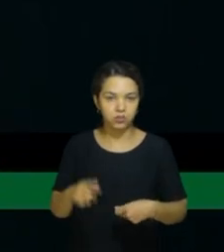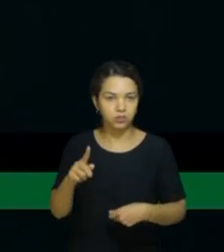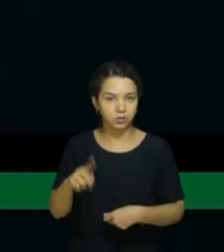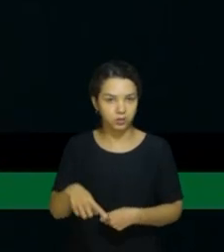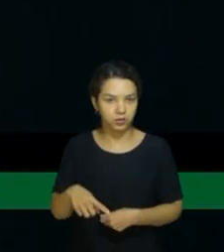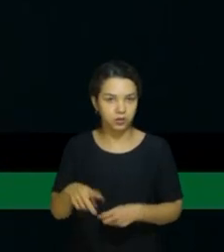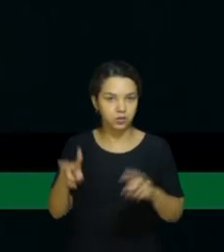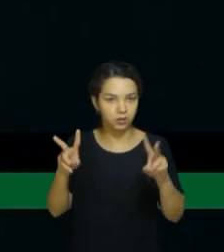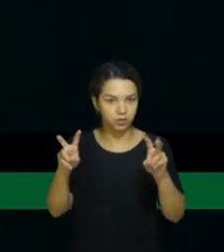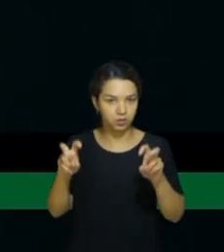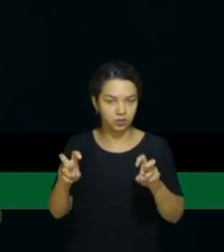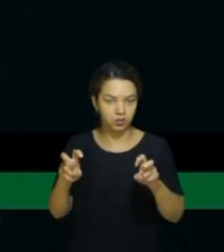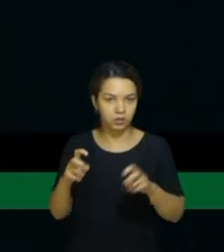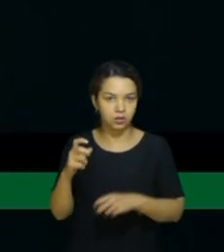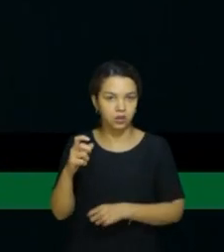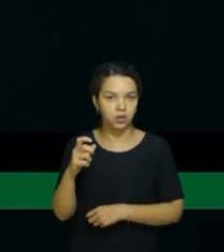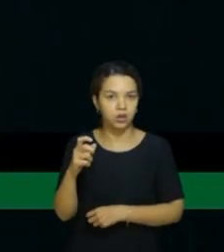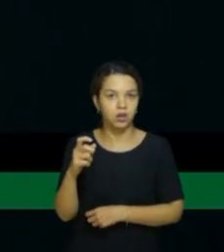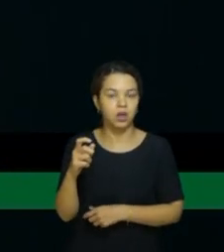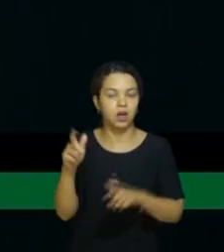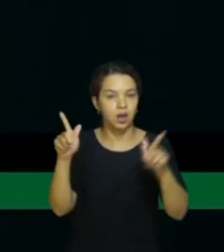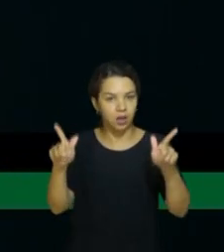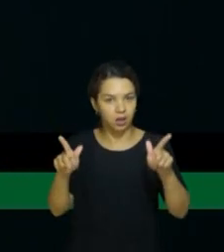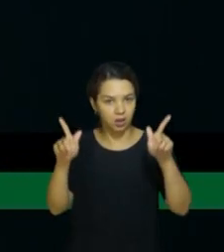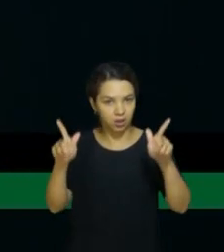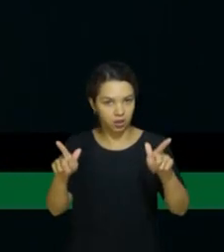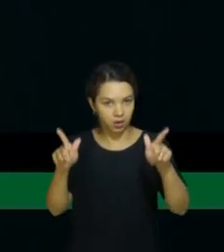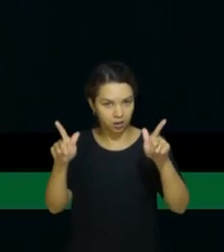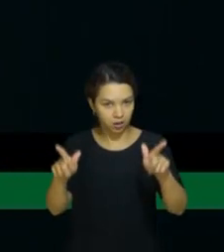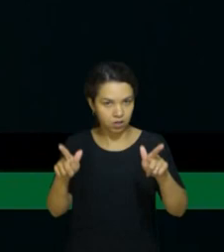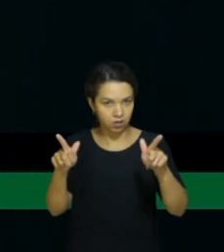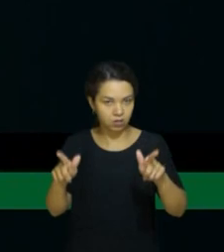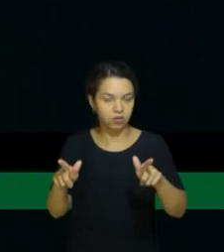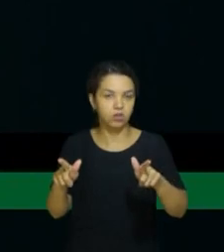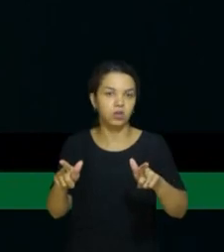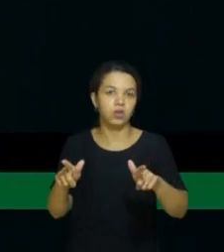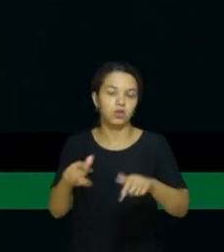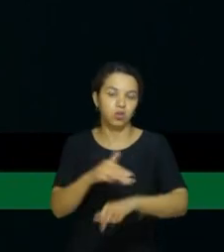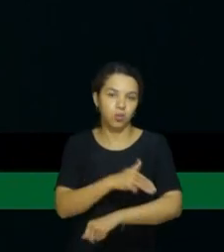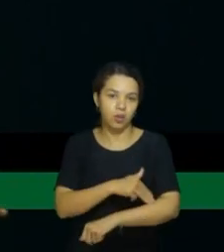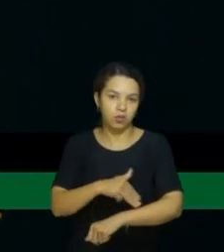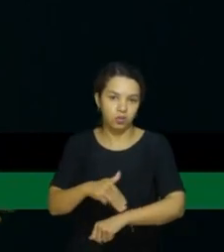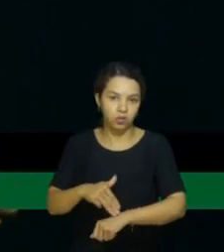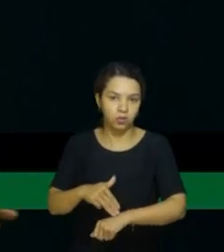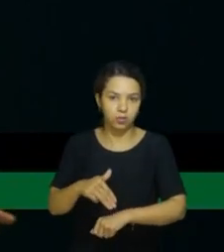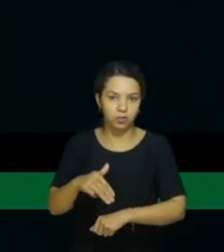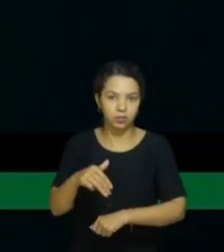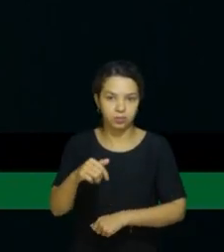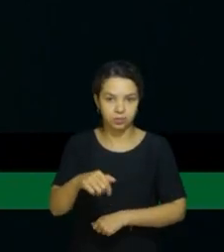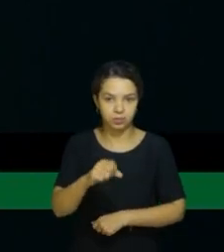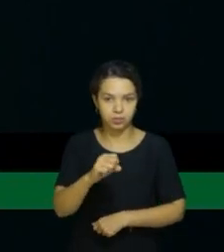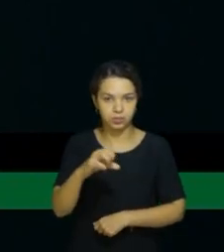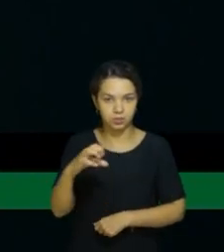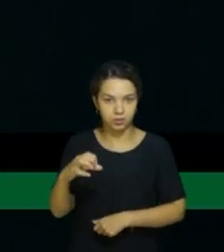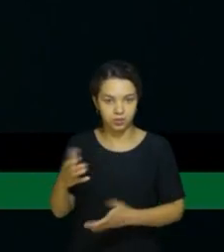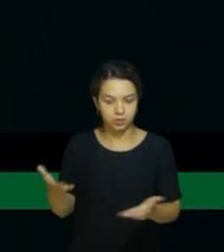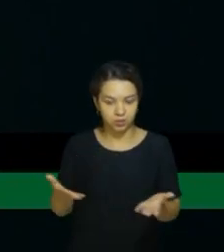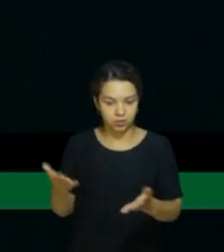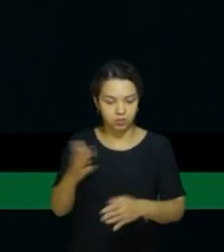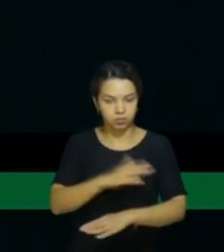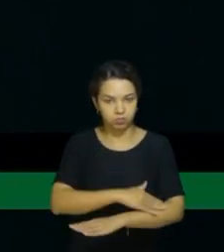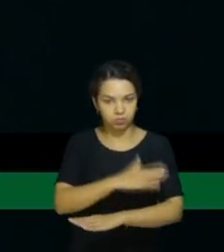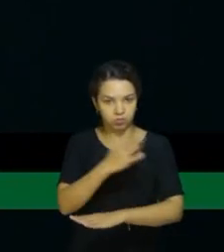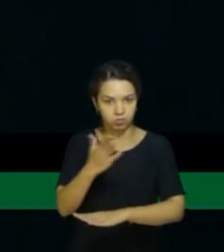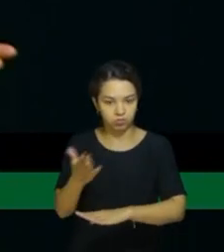relação a greve do magistério Catarinense Hoje durante todo o dia desde